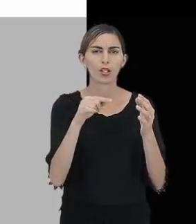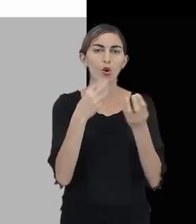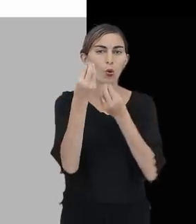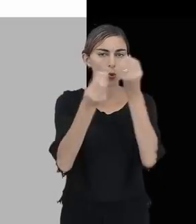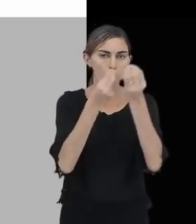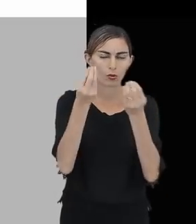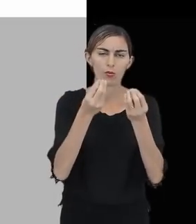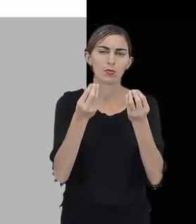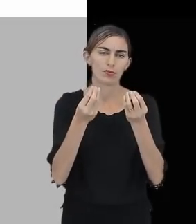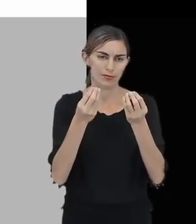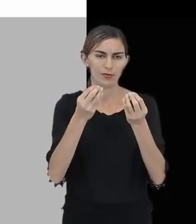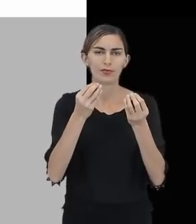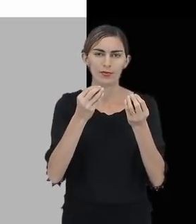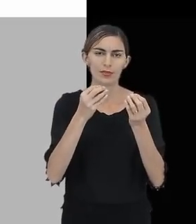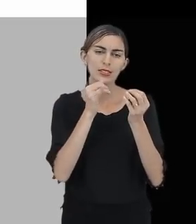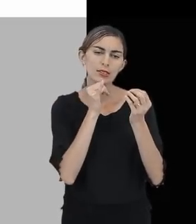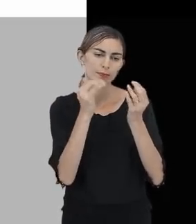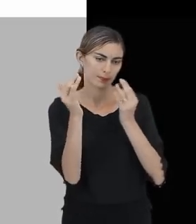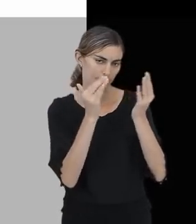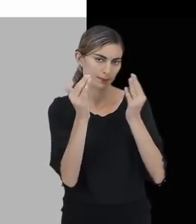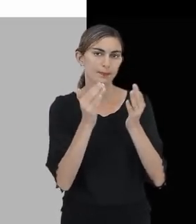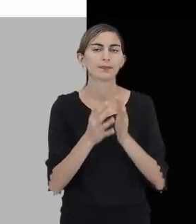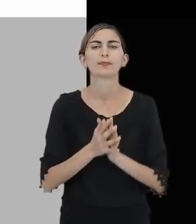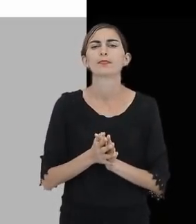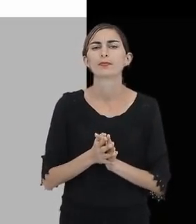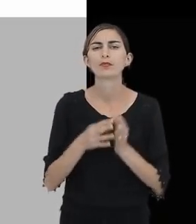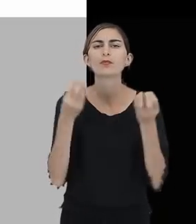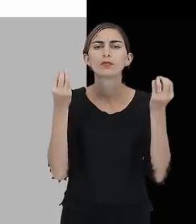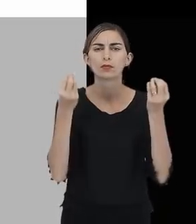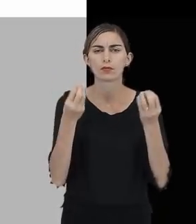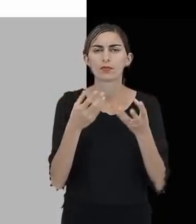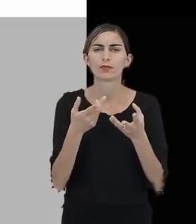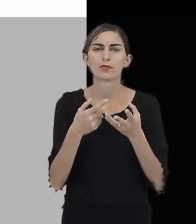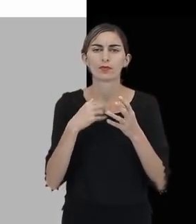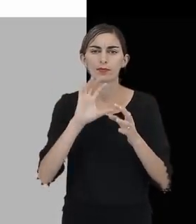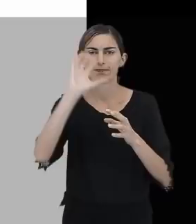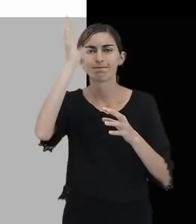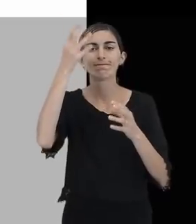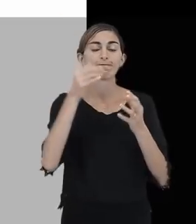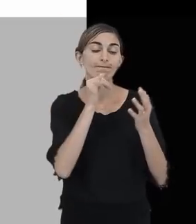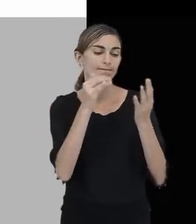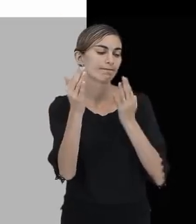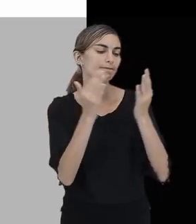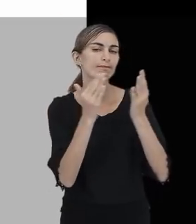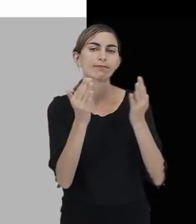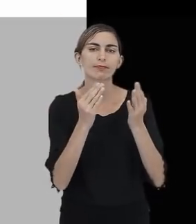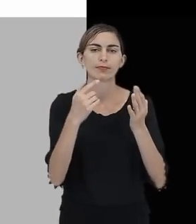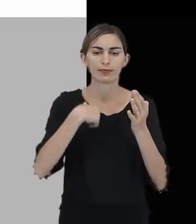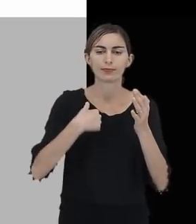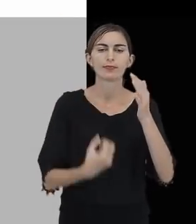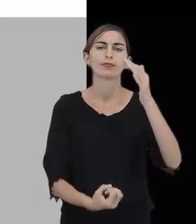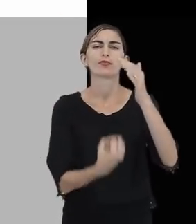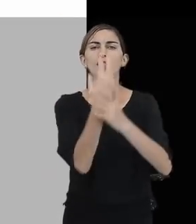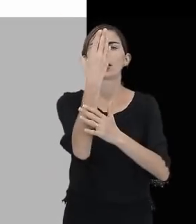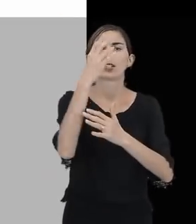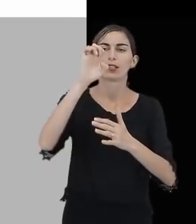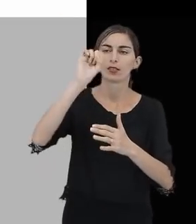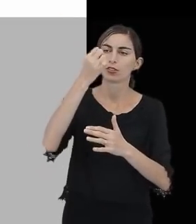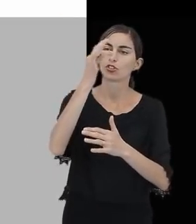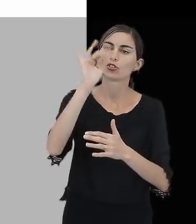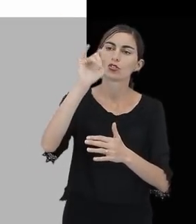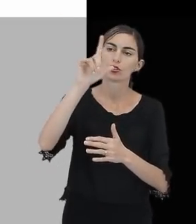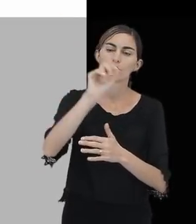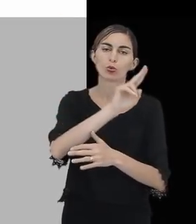de um exemplozinho. Então o que está acontecendo nesse exemplo aqui? A gente está criando um estilo, o nome